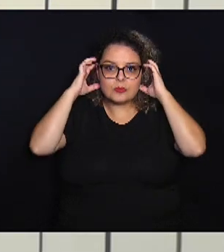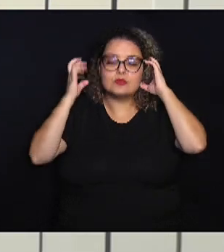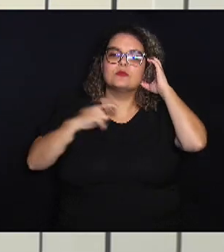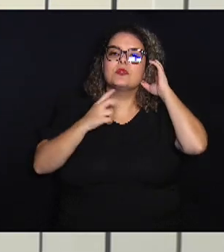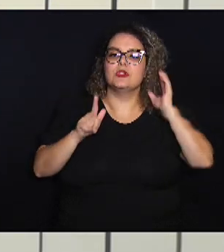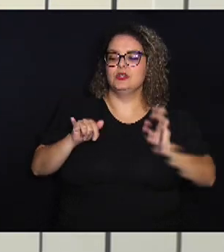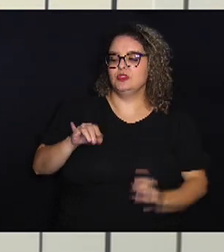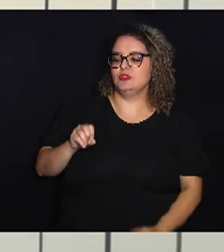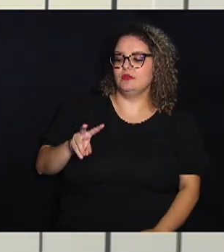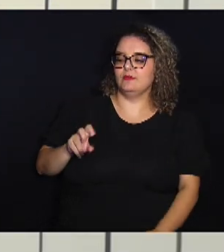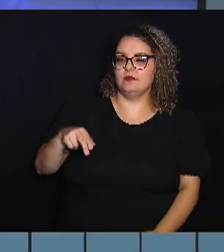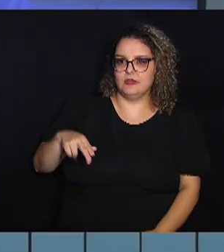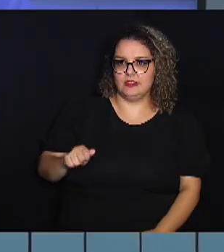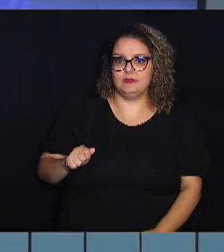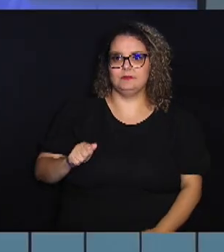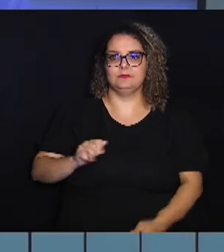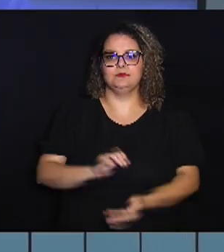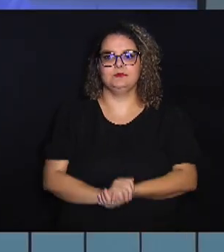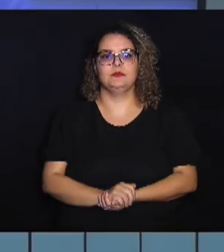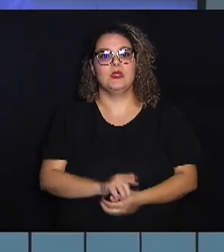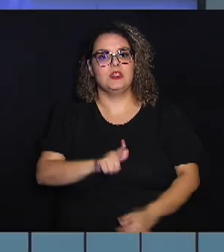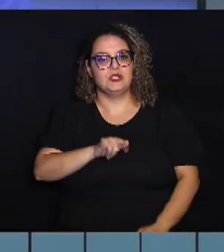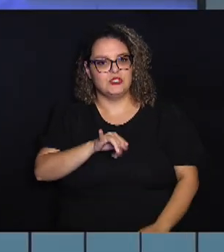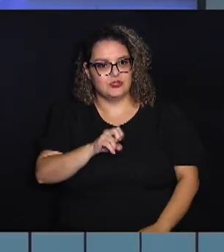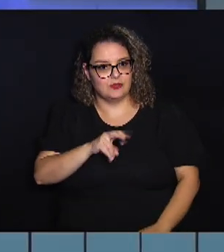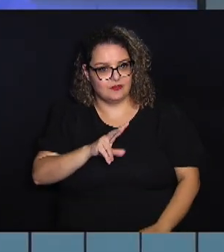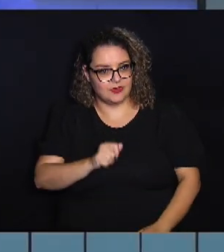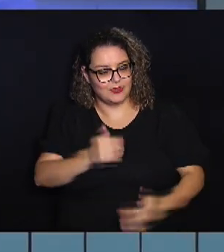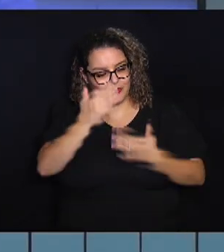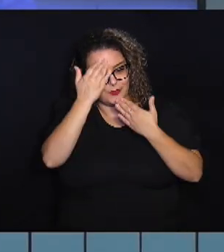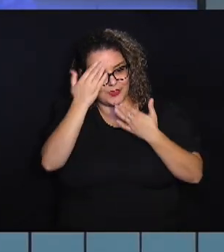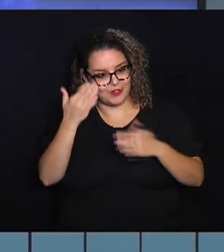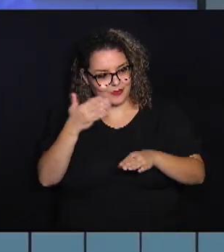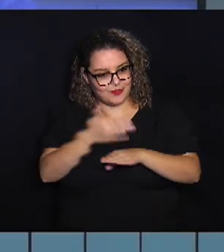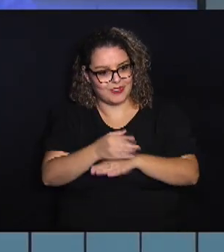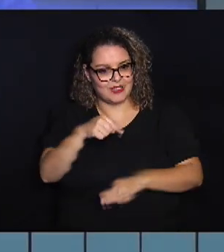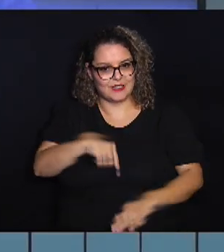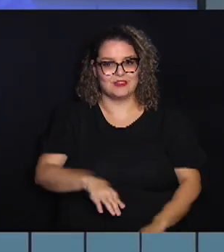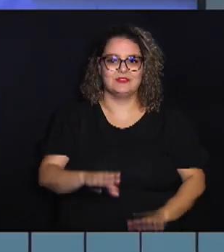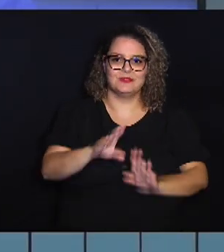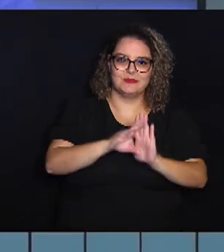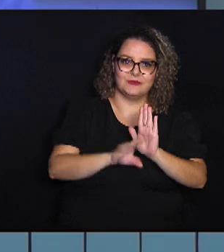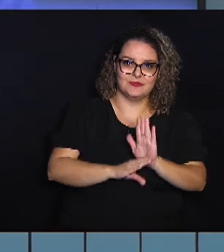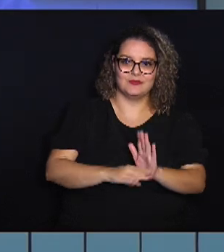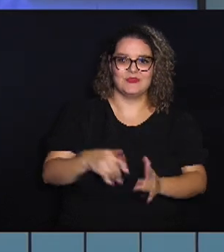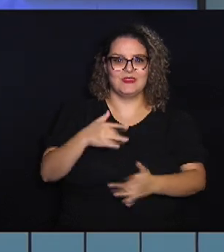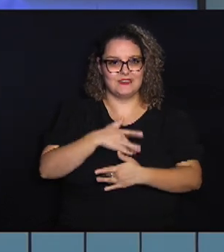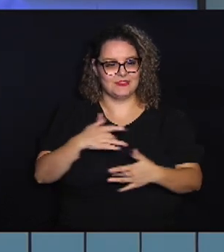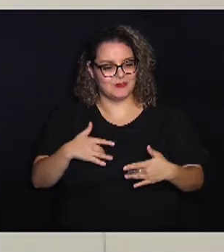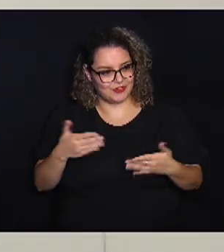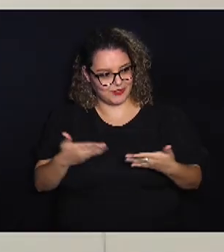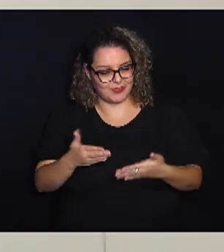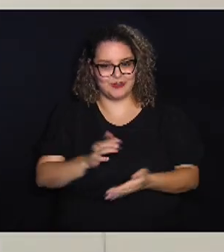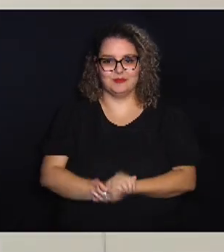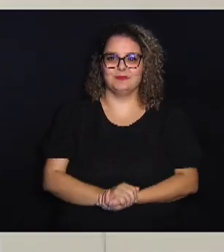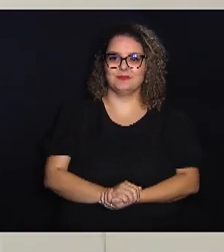Giovana Bertelli Torres. Giovana, muito obrigada pela sua participação aqui no nosso quadro no Saúde Agora.